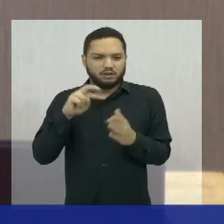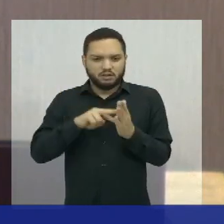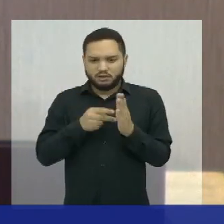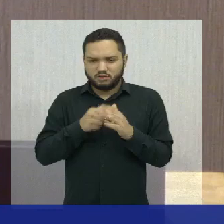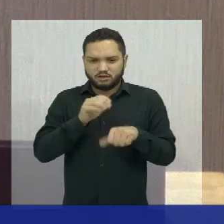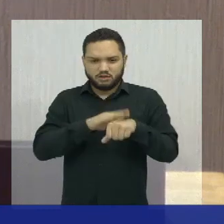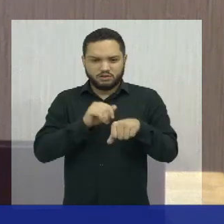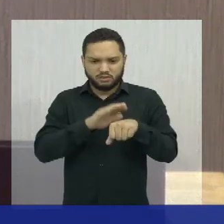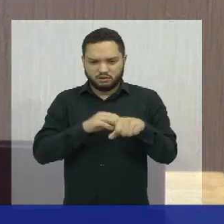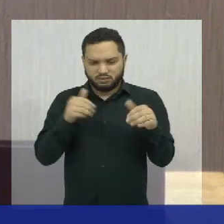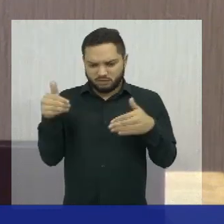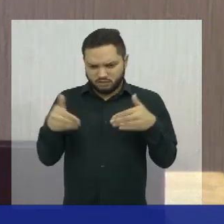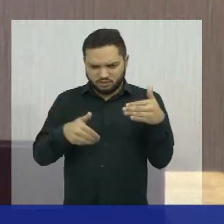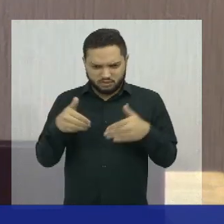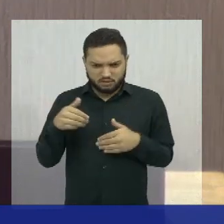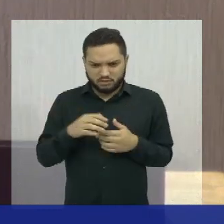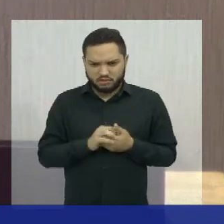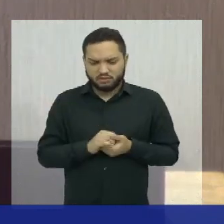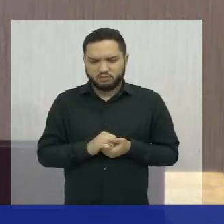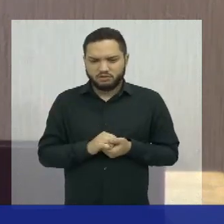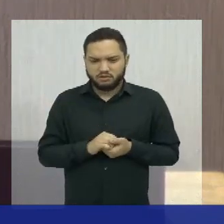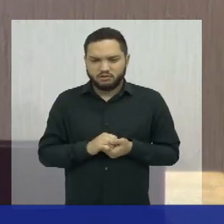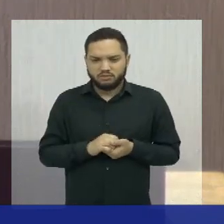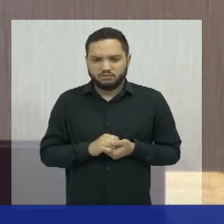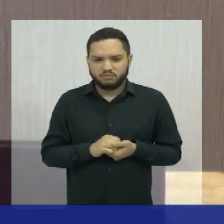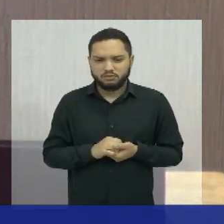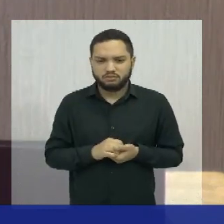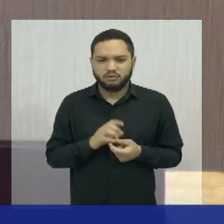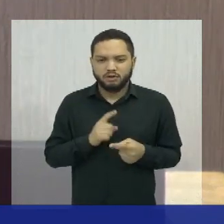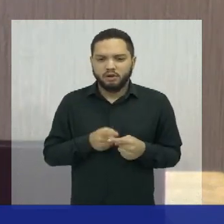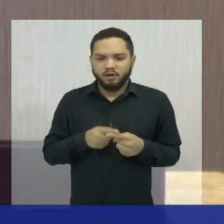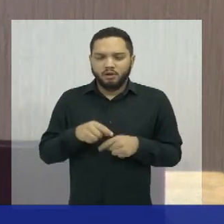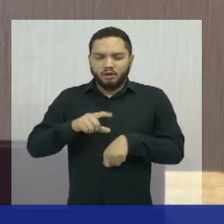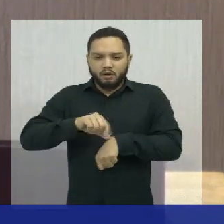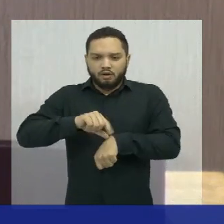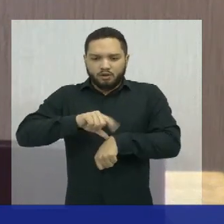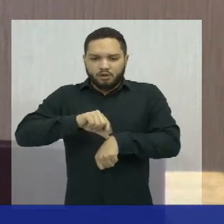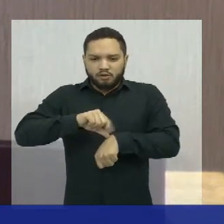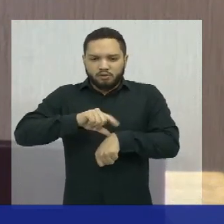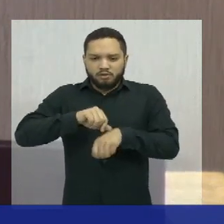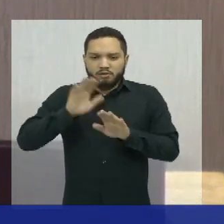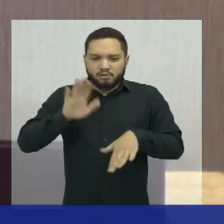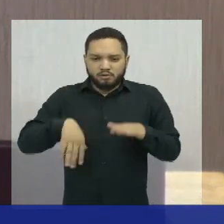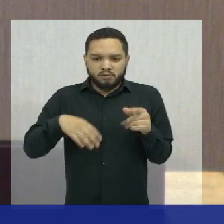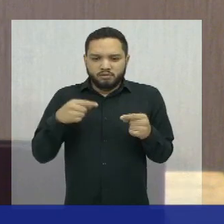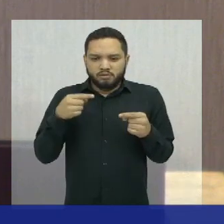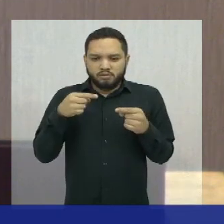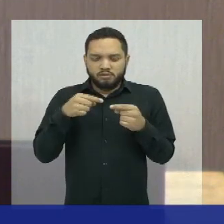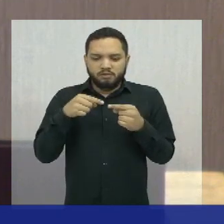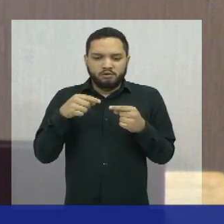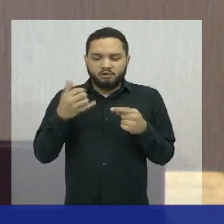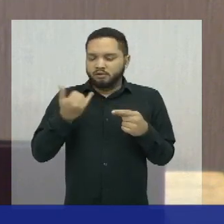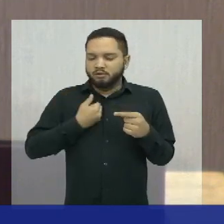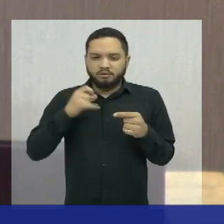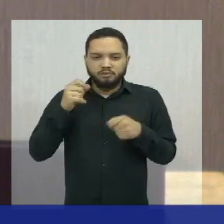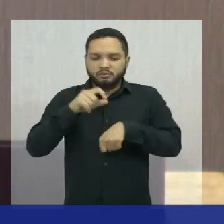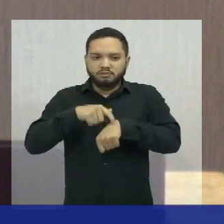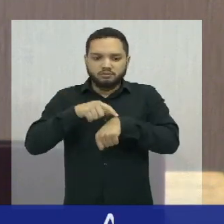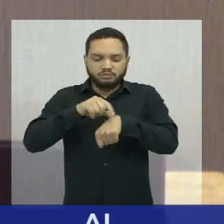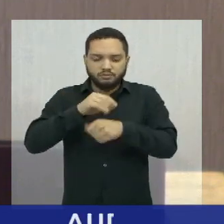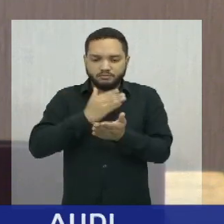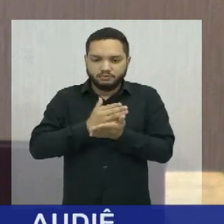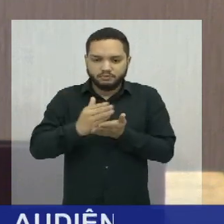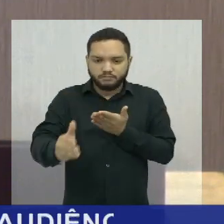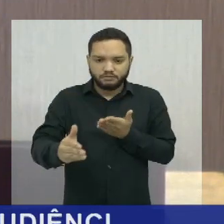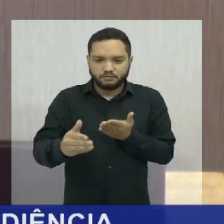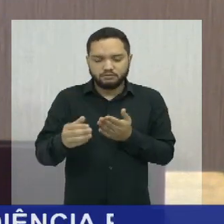ter participação. Pelo contrário, porque até os horários que são passados, às vezes, não chegam até nós essas comunicações. Se